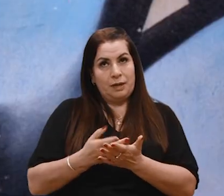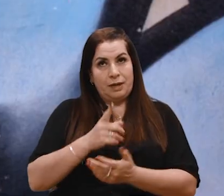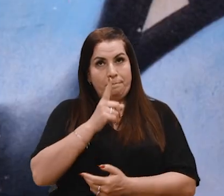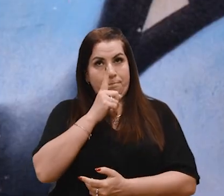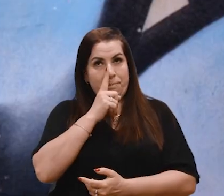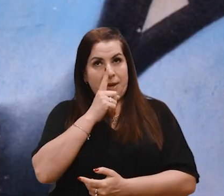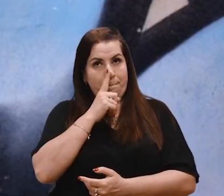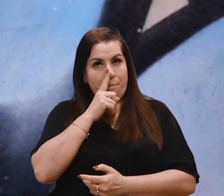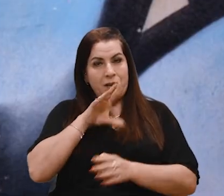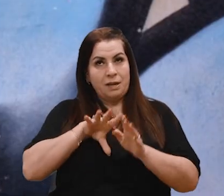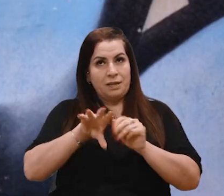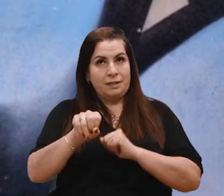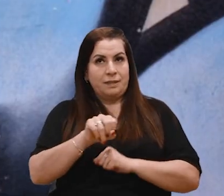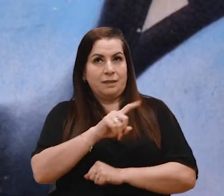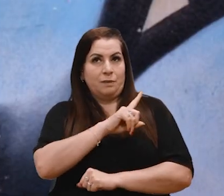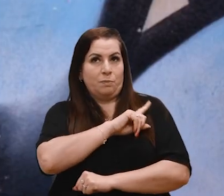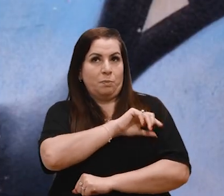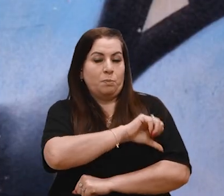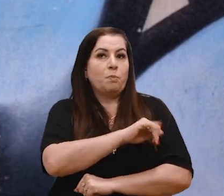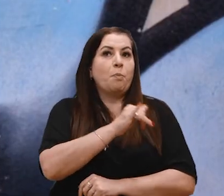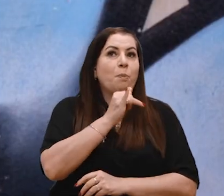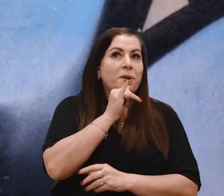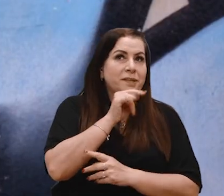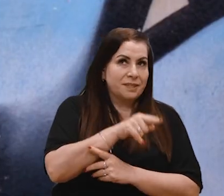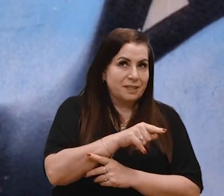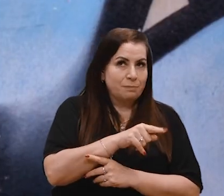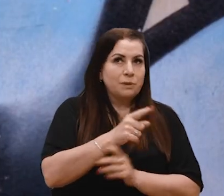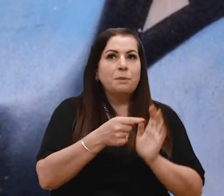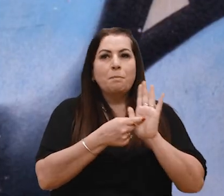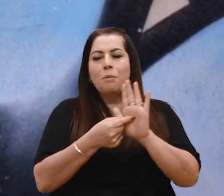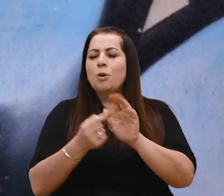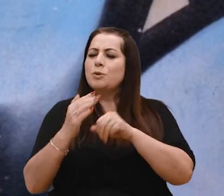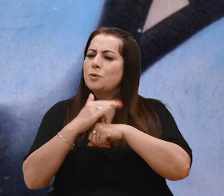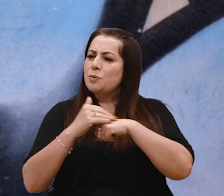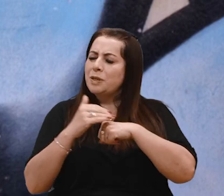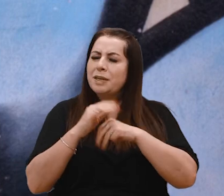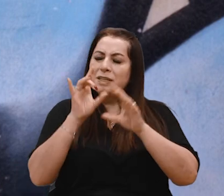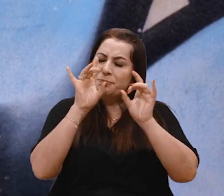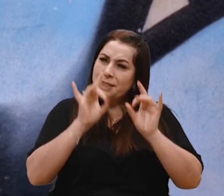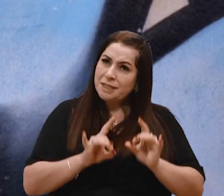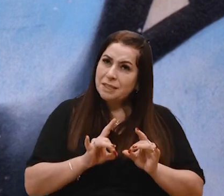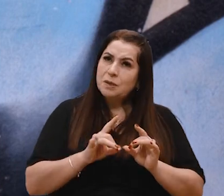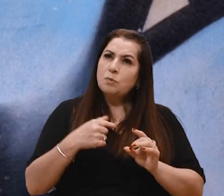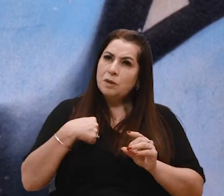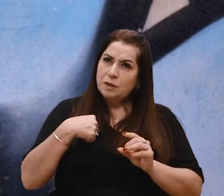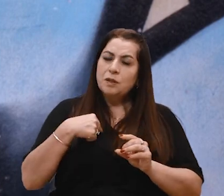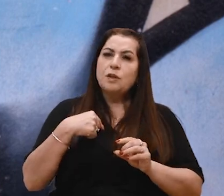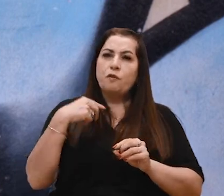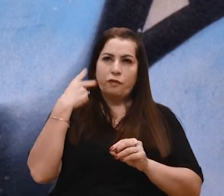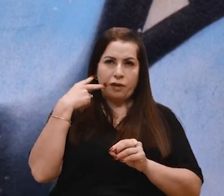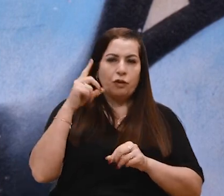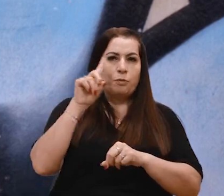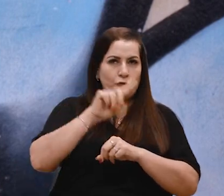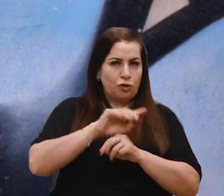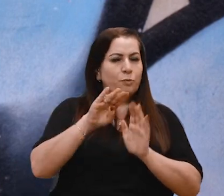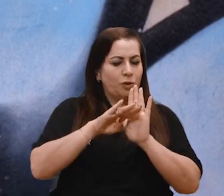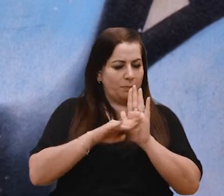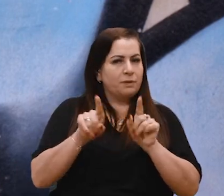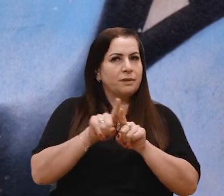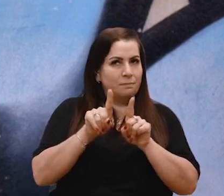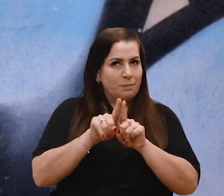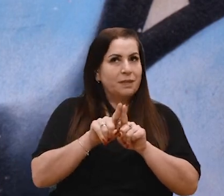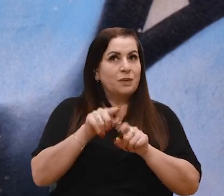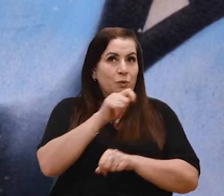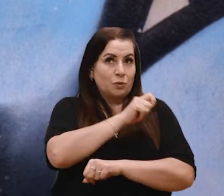que foi a escola onde a minha mãe concluiu o ensino fundamental, por exemplo, traz todo um carinho especial. Eu fui vereadora por um